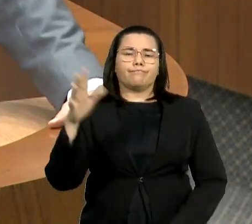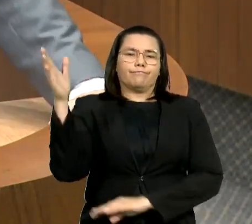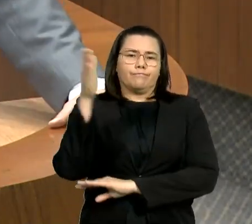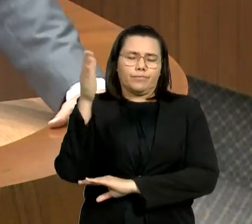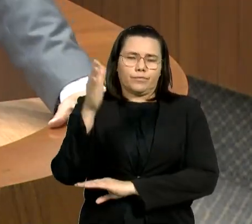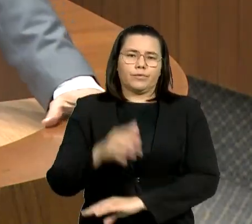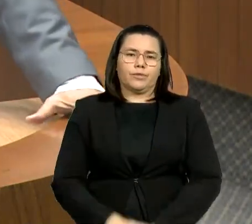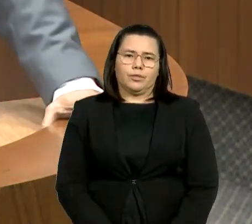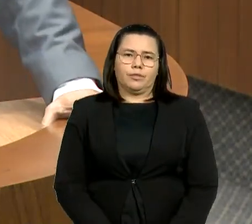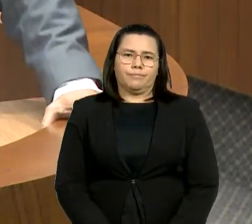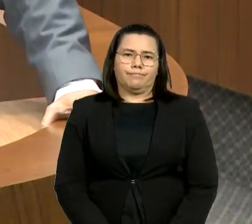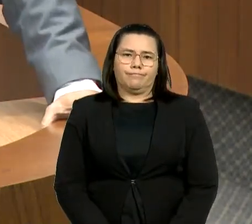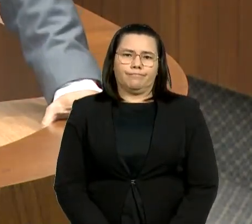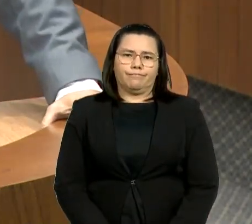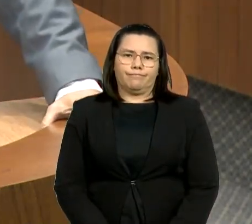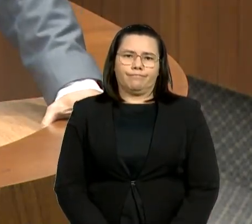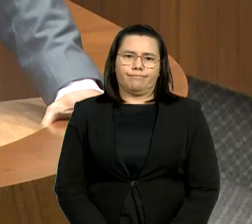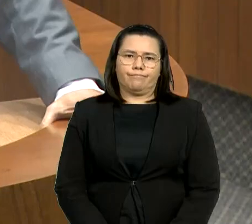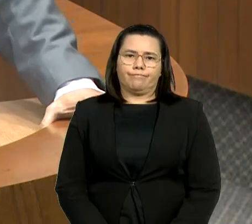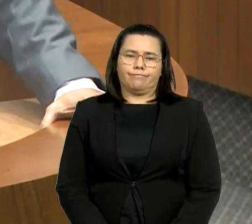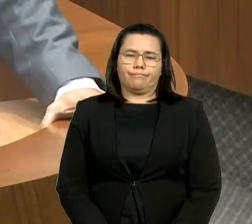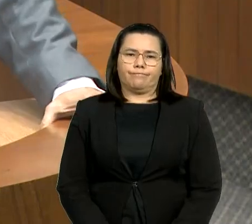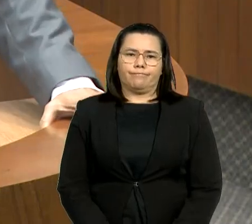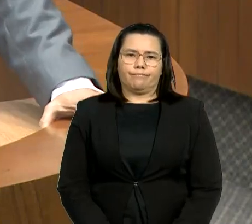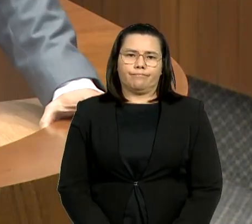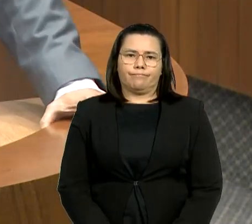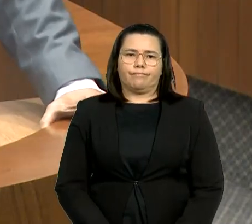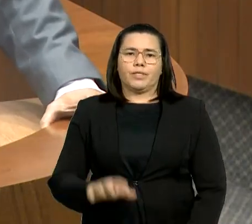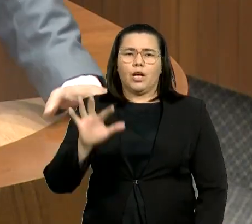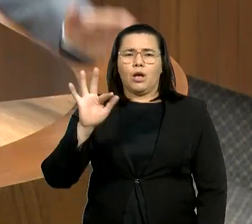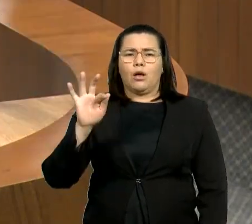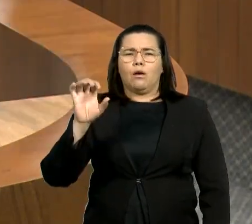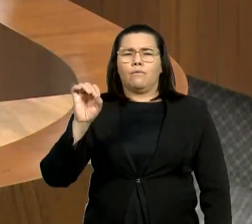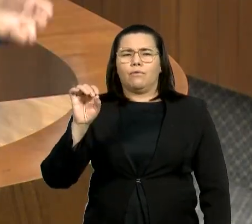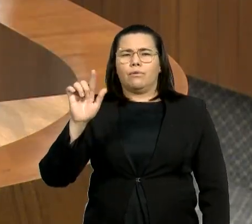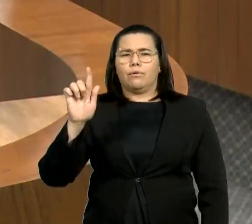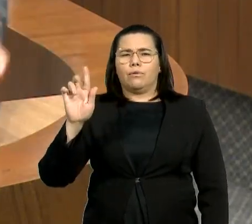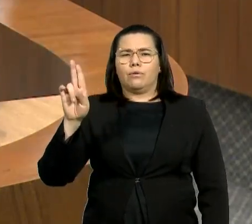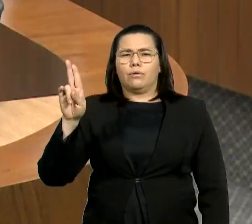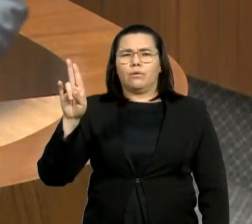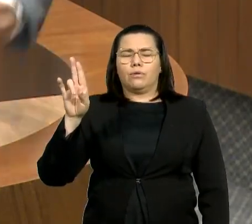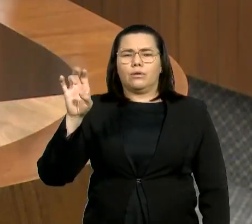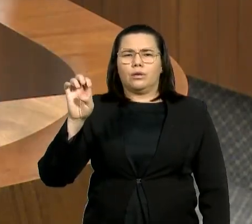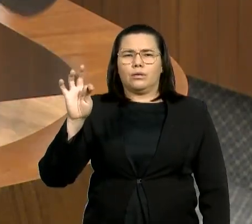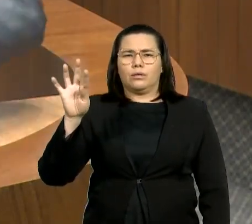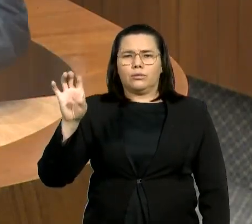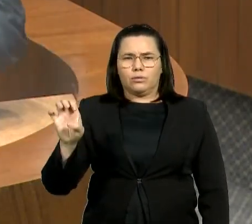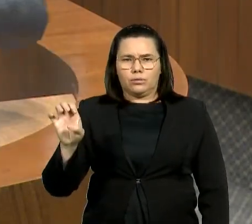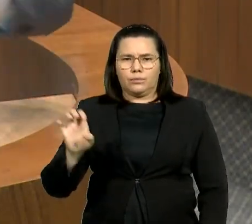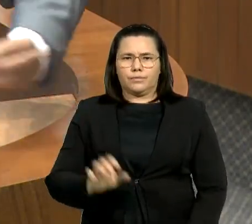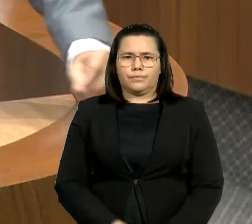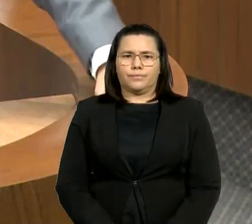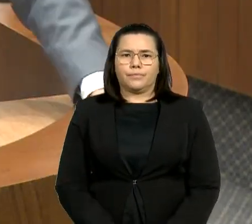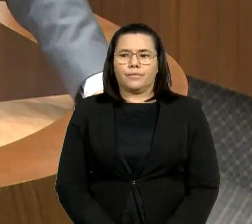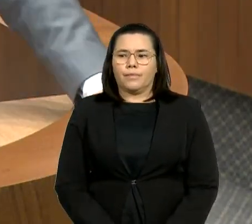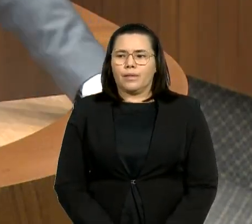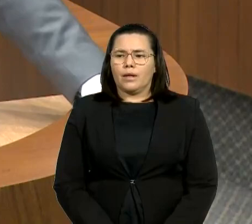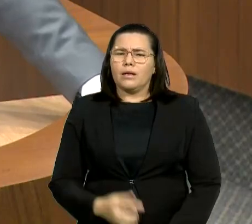que ali precisam desse apoio do governo federal e do governo estadual. Então eu fiquei muito feliz. Pela primeira